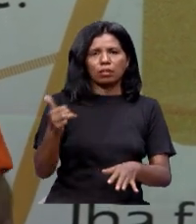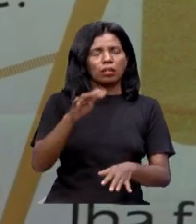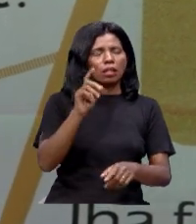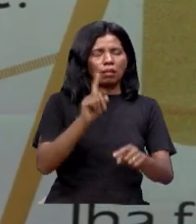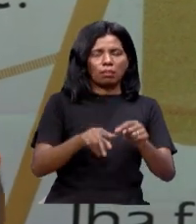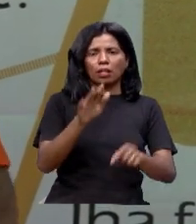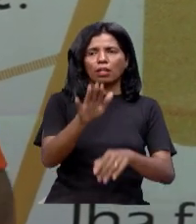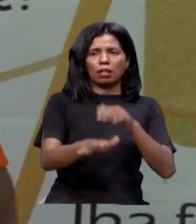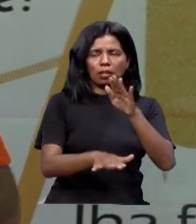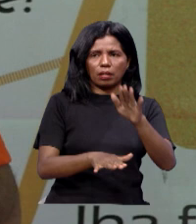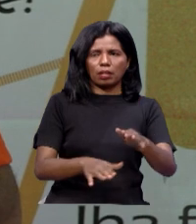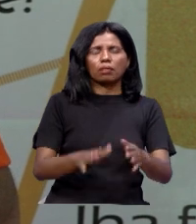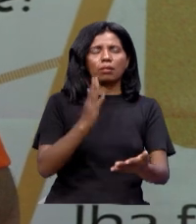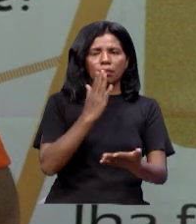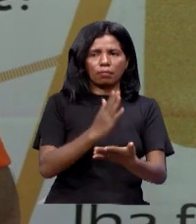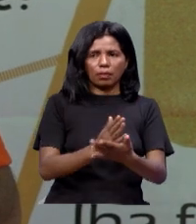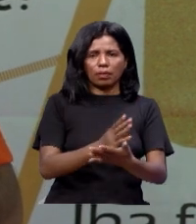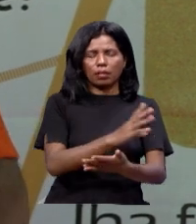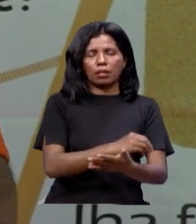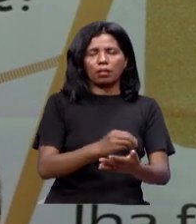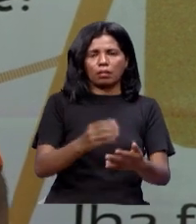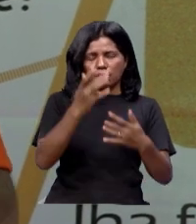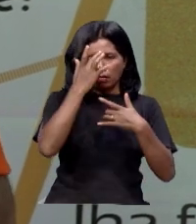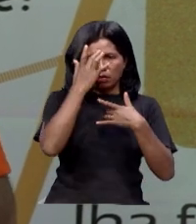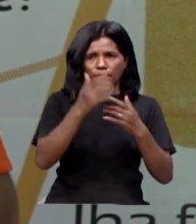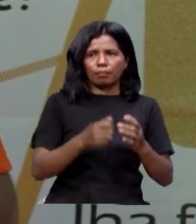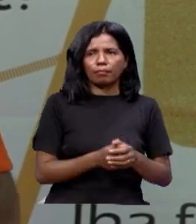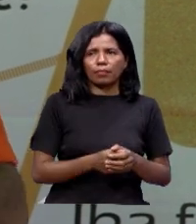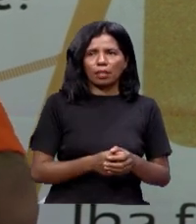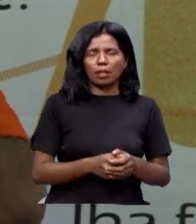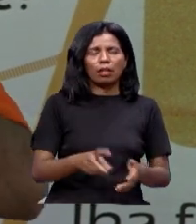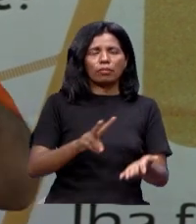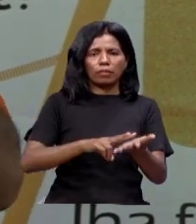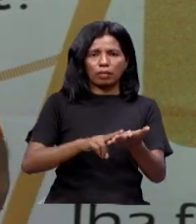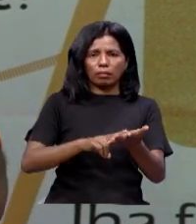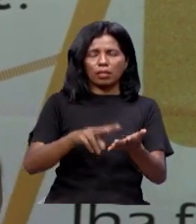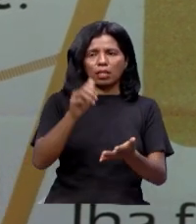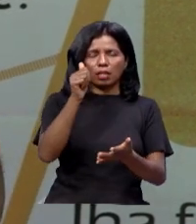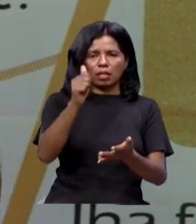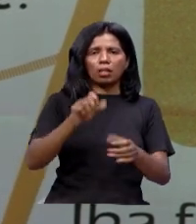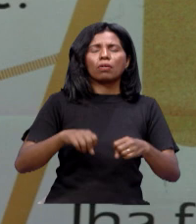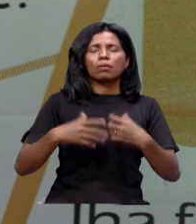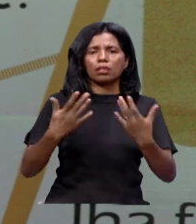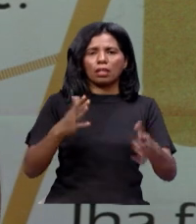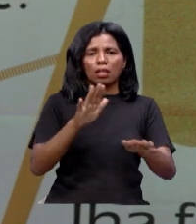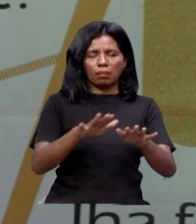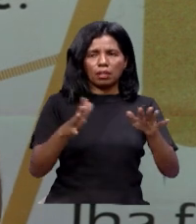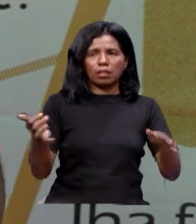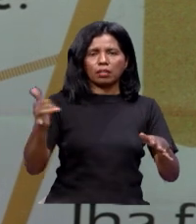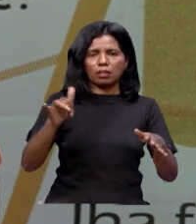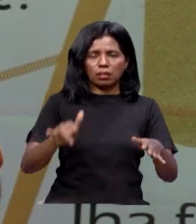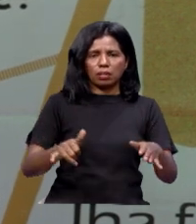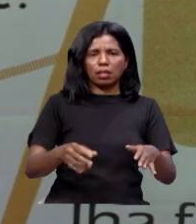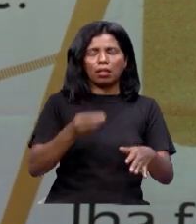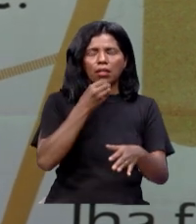kona ideme atu prevene ho tcv ideme os bai vitamina oisa ema lavar sir kono nia tretimento